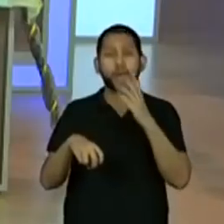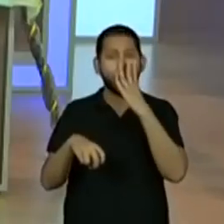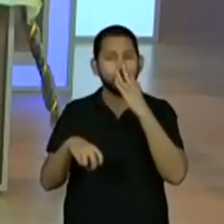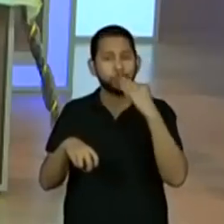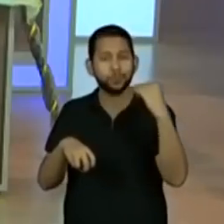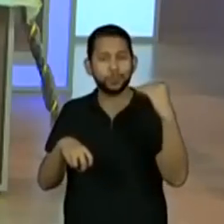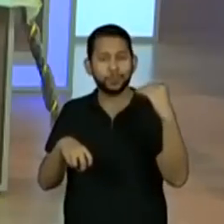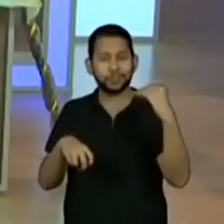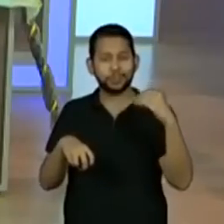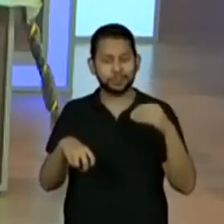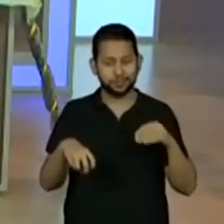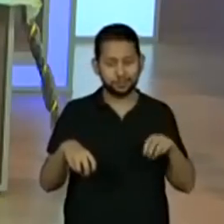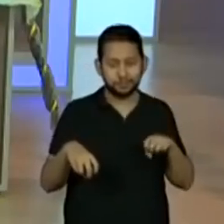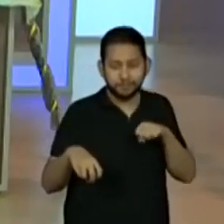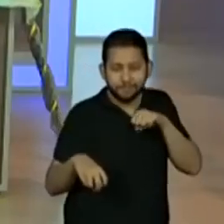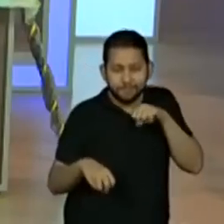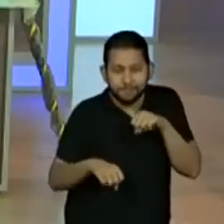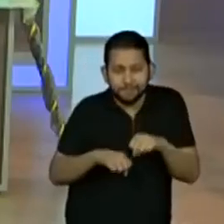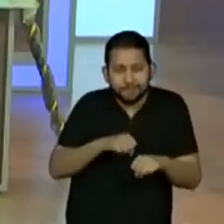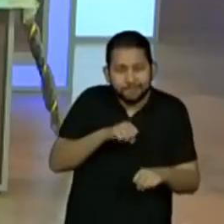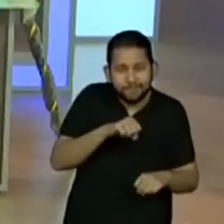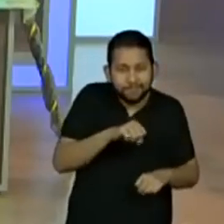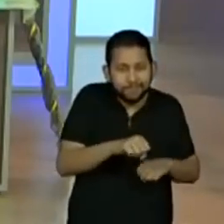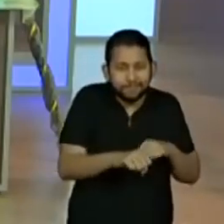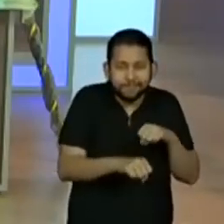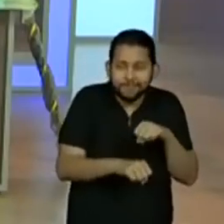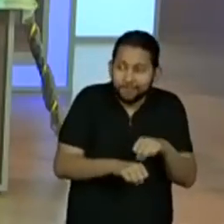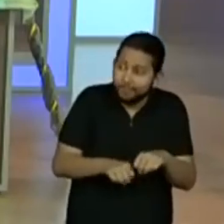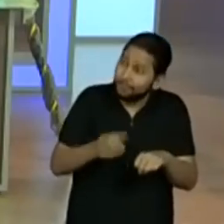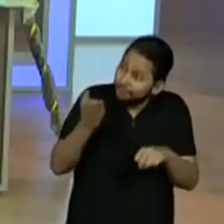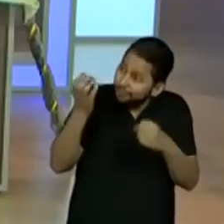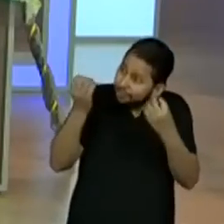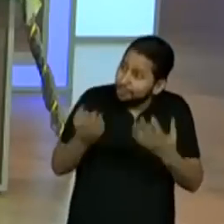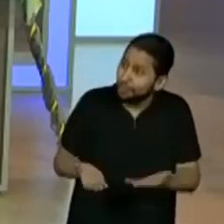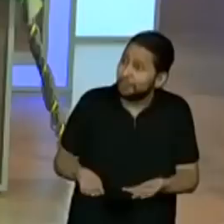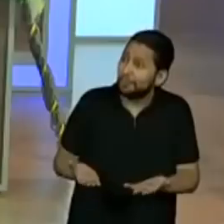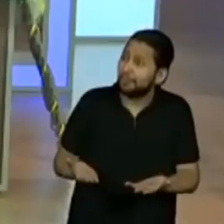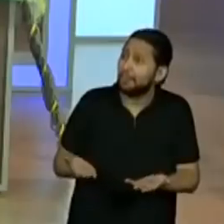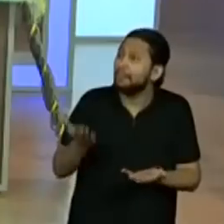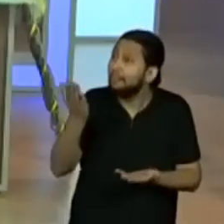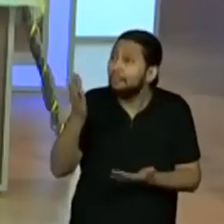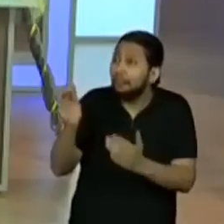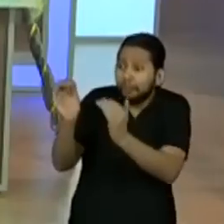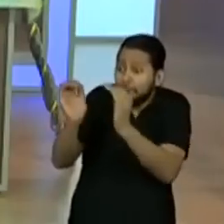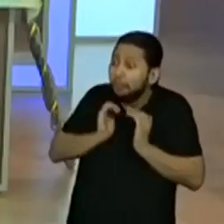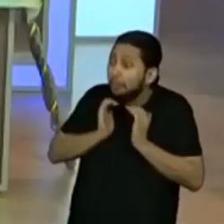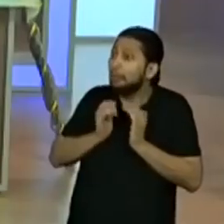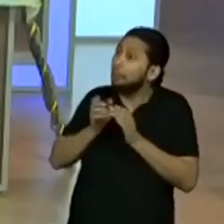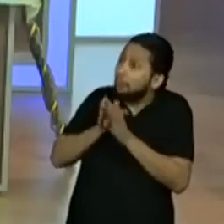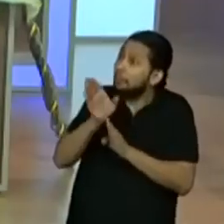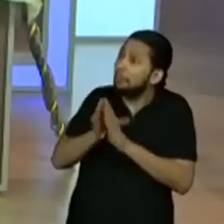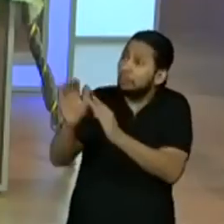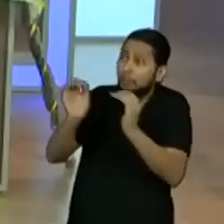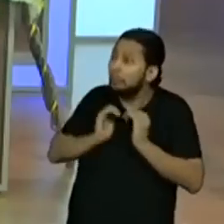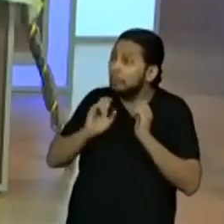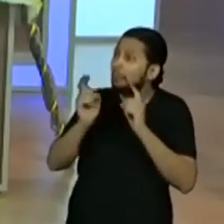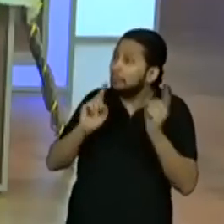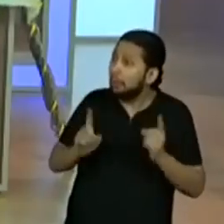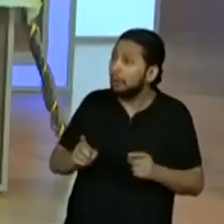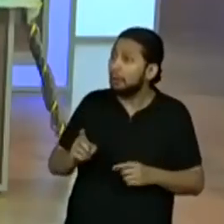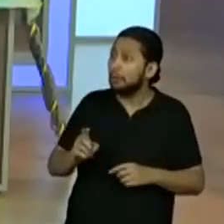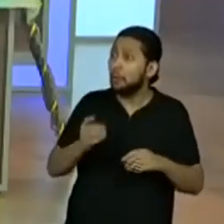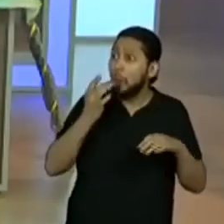raposa. A raposa então falou para ele, eu disse para você, por que você não ouviu os meus conselhos? Tudo